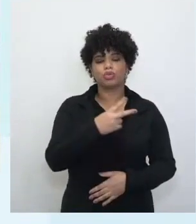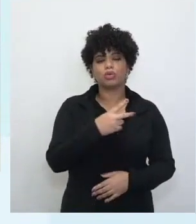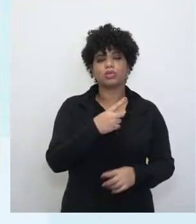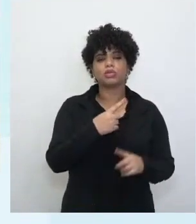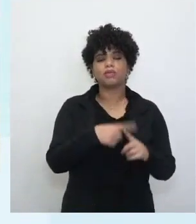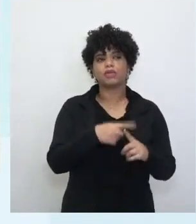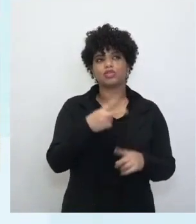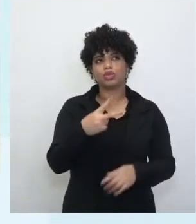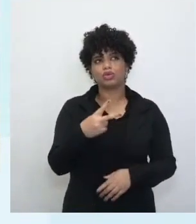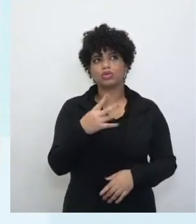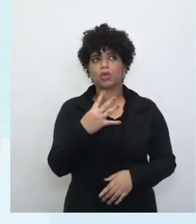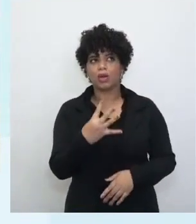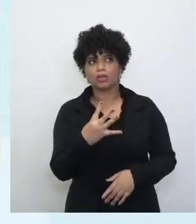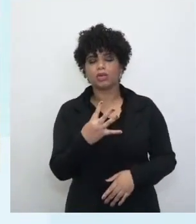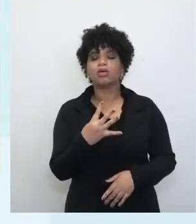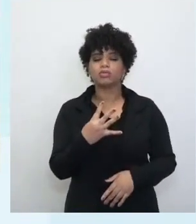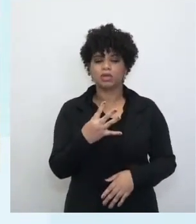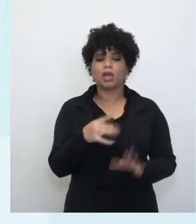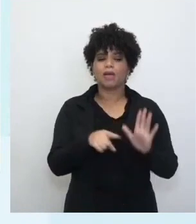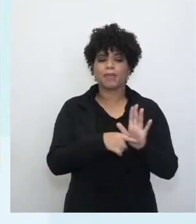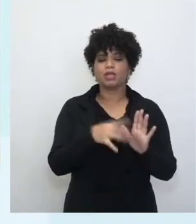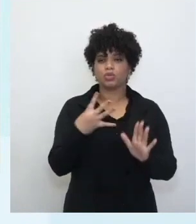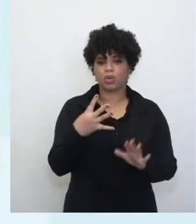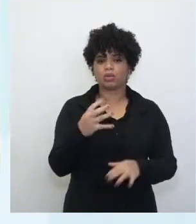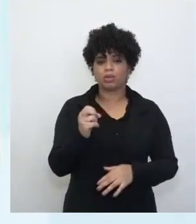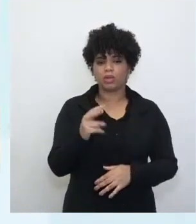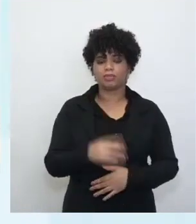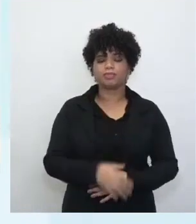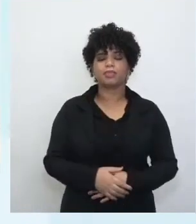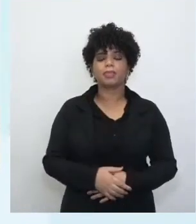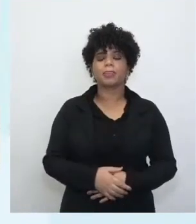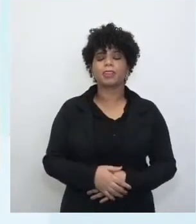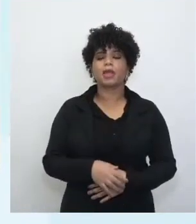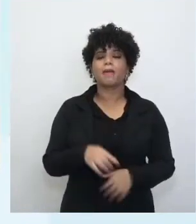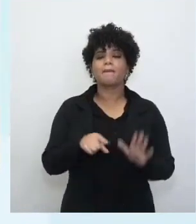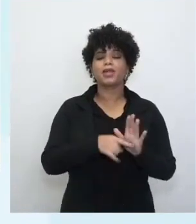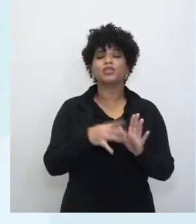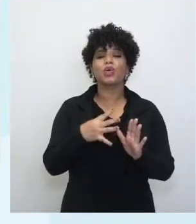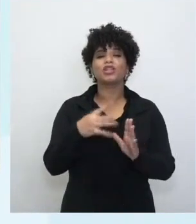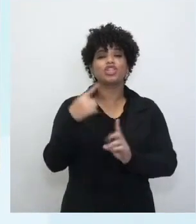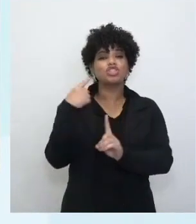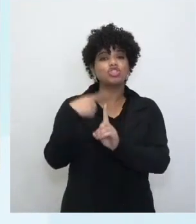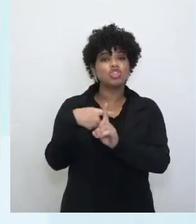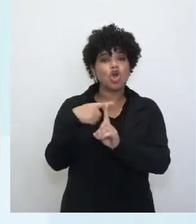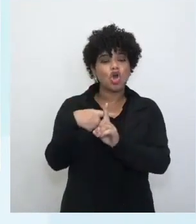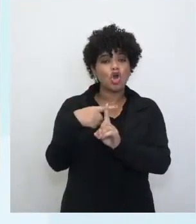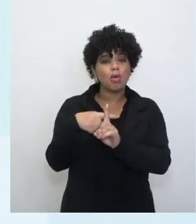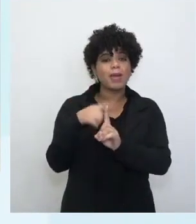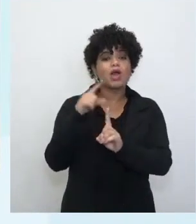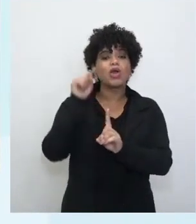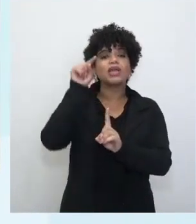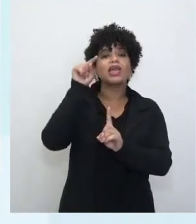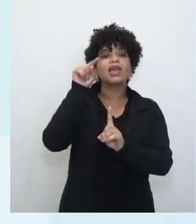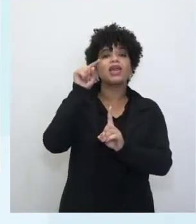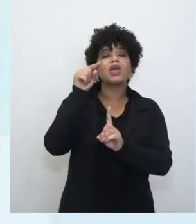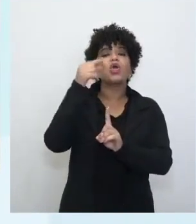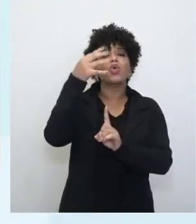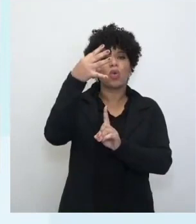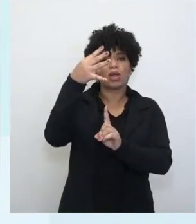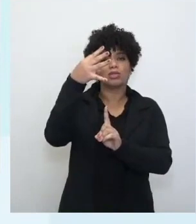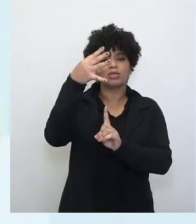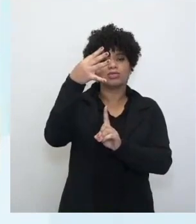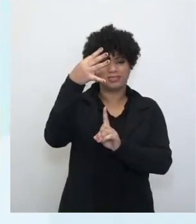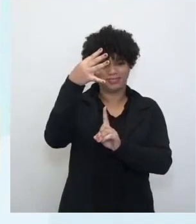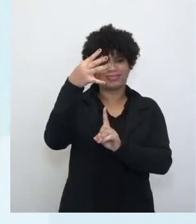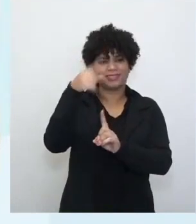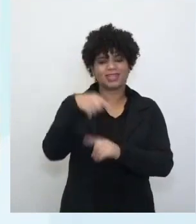2, 4. Então, a gente obteve o número menos 4. Pega esse menos 4 e soma com o número que você já tinha anotado na tabela. 4 e menos